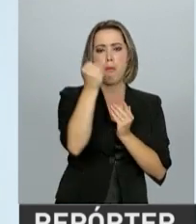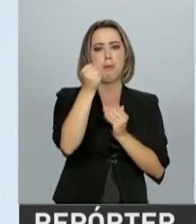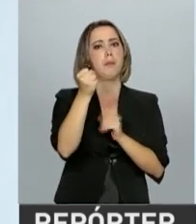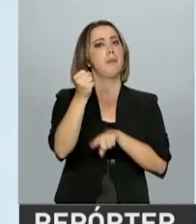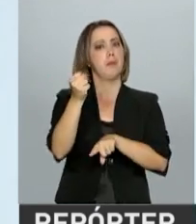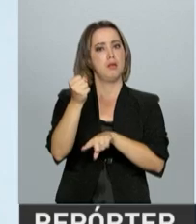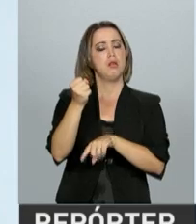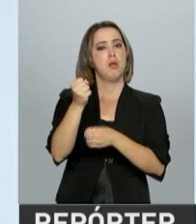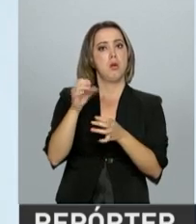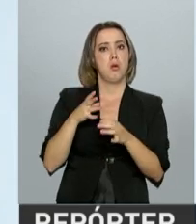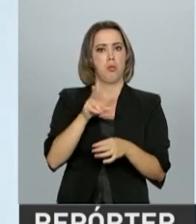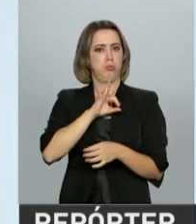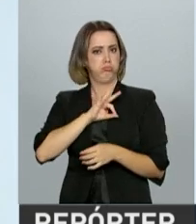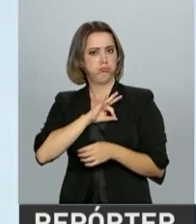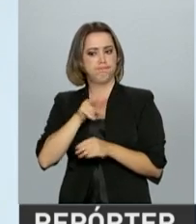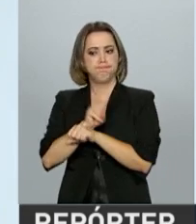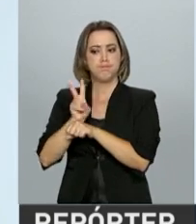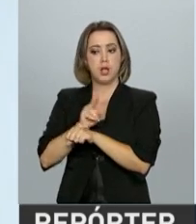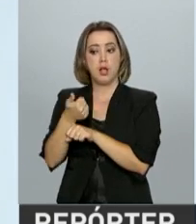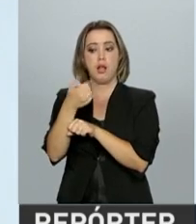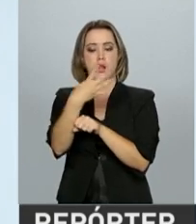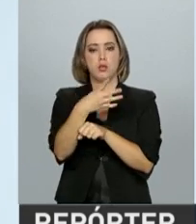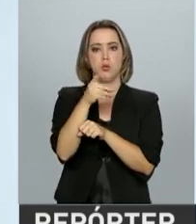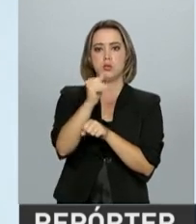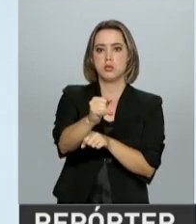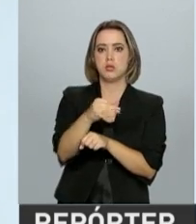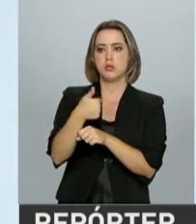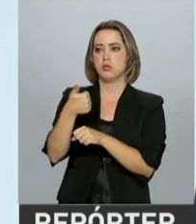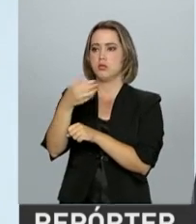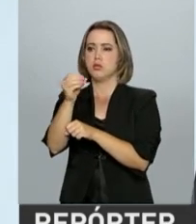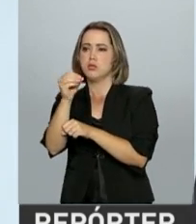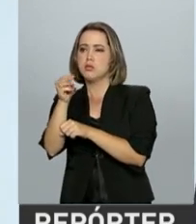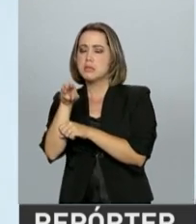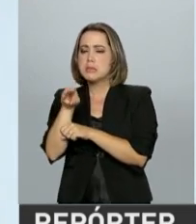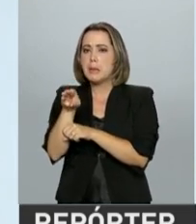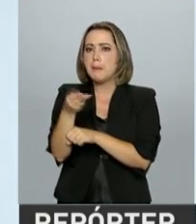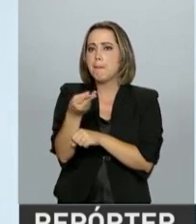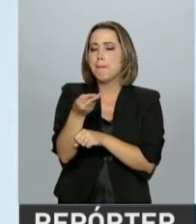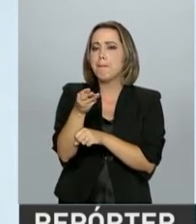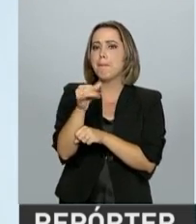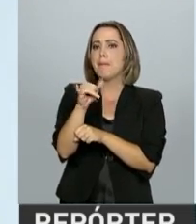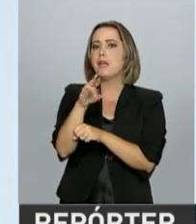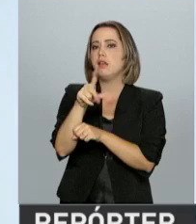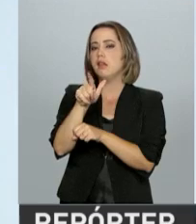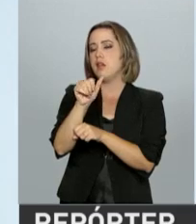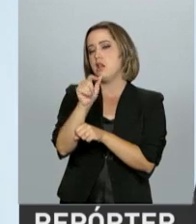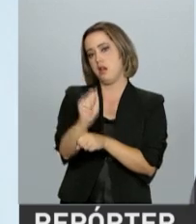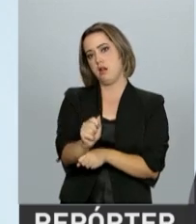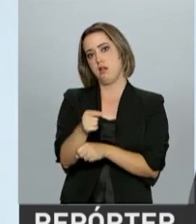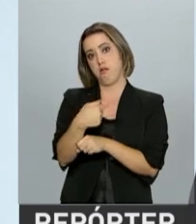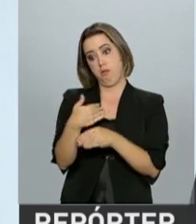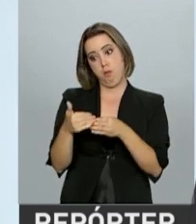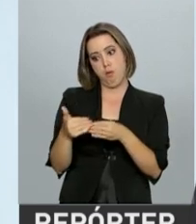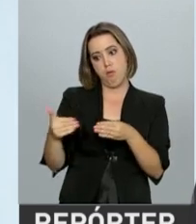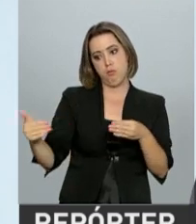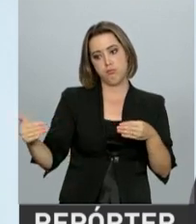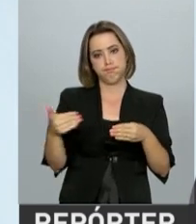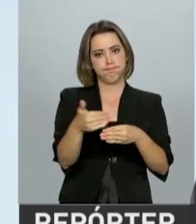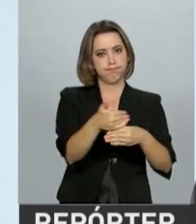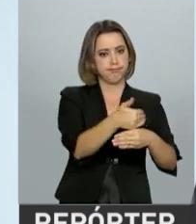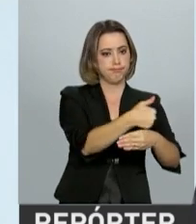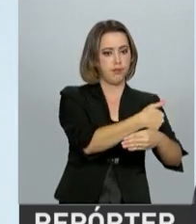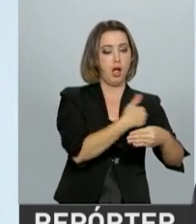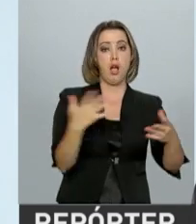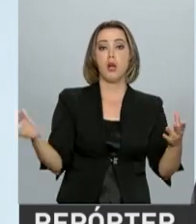imigração nos primeiros 14 dias e num raio de 100 milhas da fronteira. E que a nova determinação, a nova medida